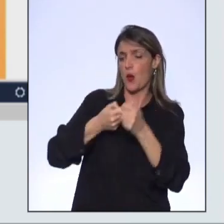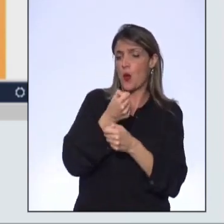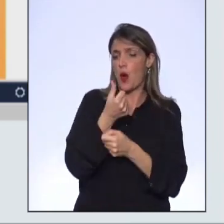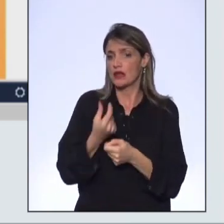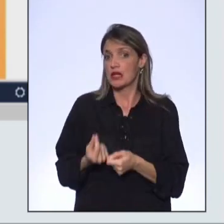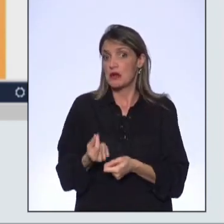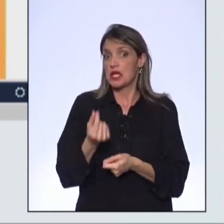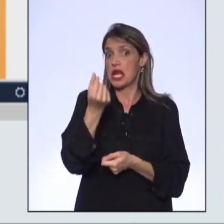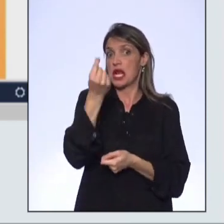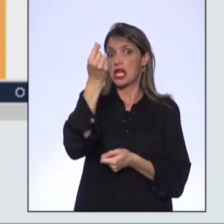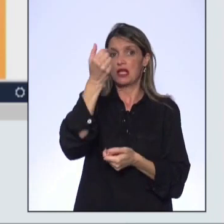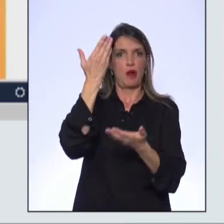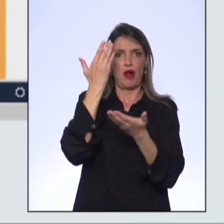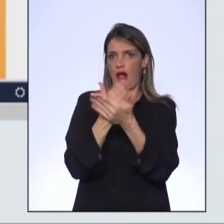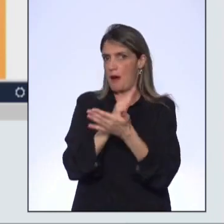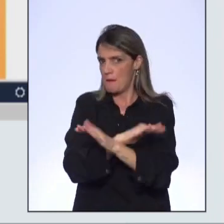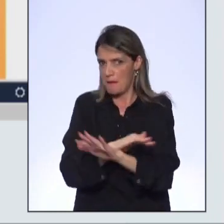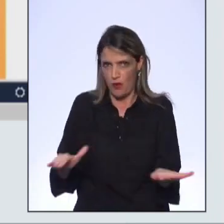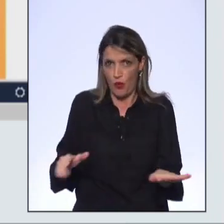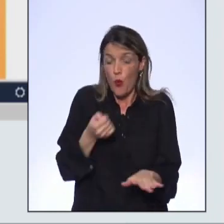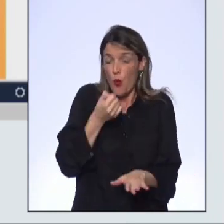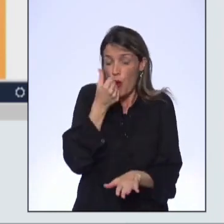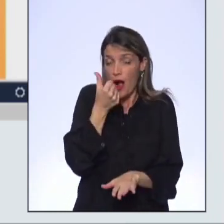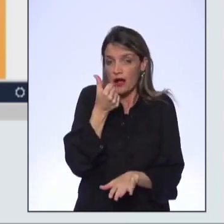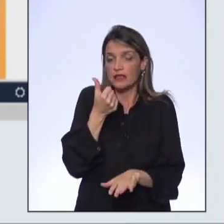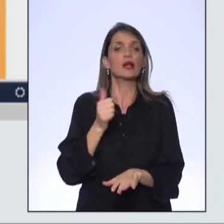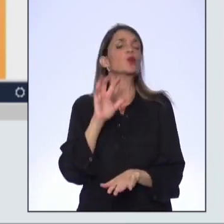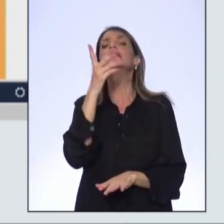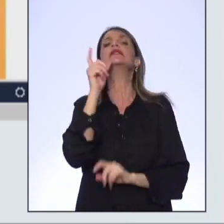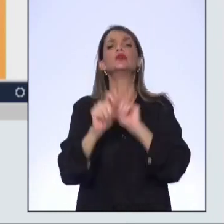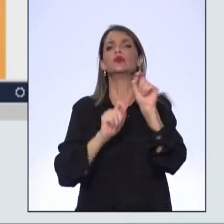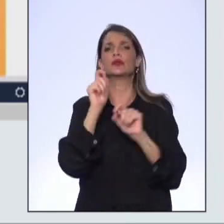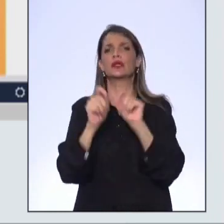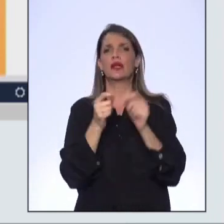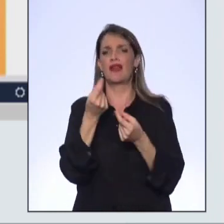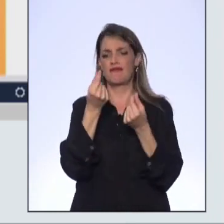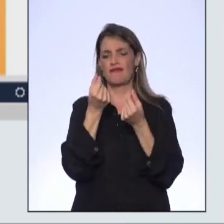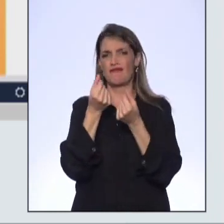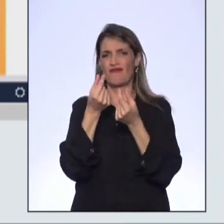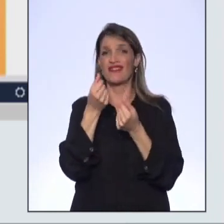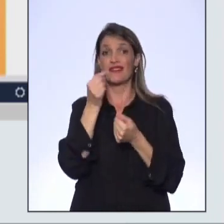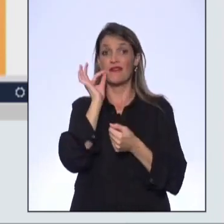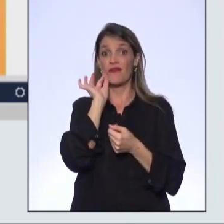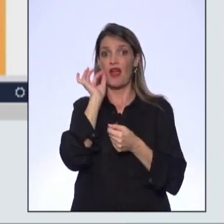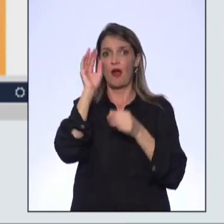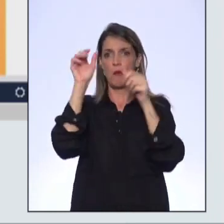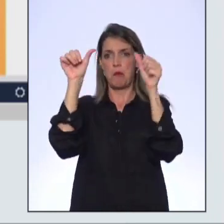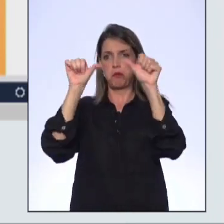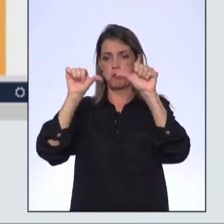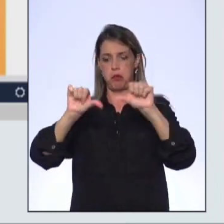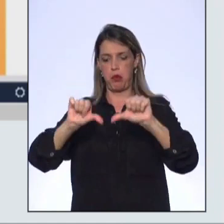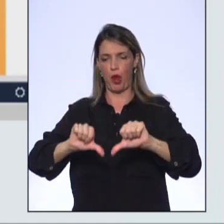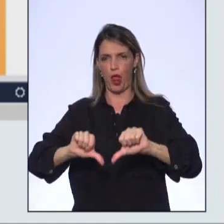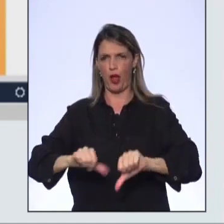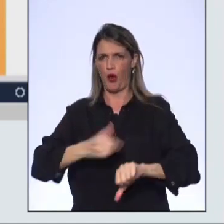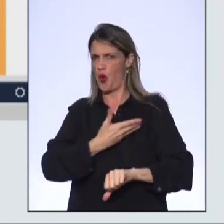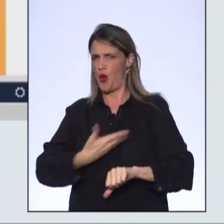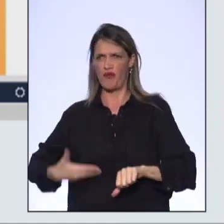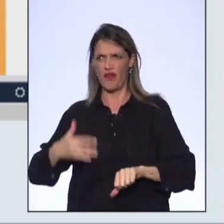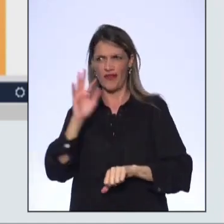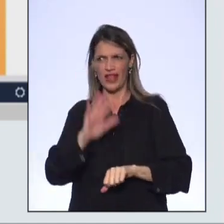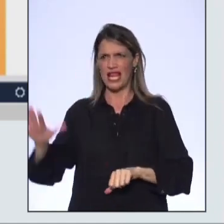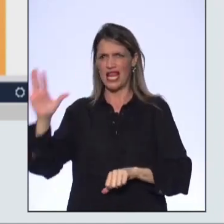do mapa. Por isso, aconteceram sucessivas quedas no preço do café e a todo momento o governo federal tinha